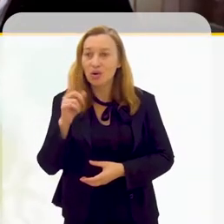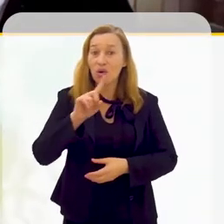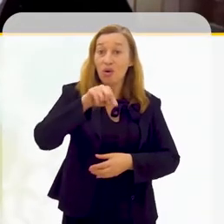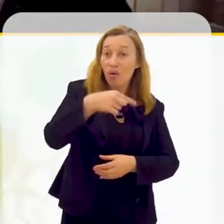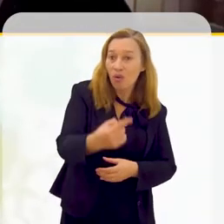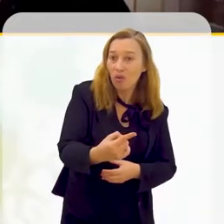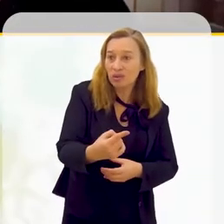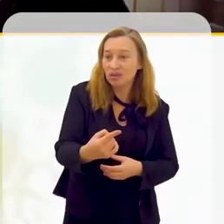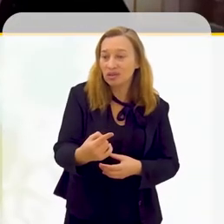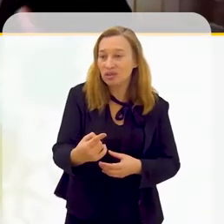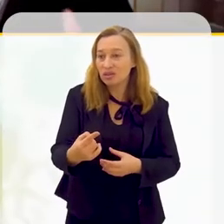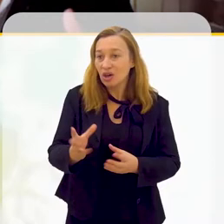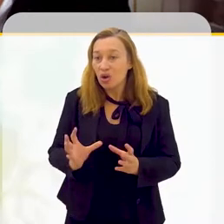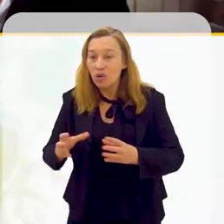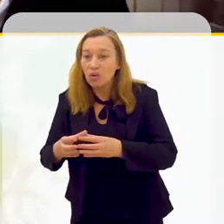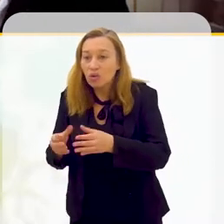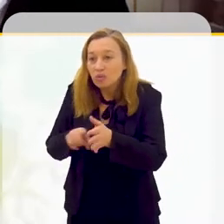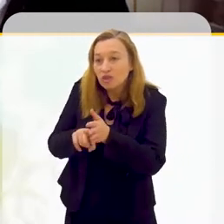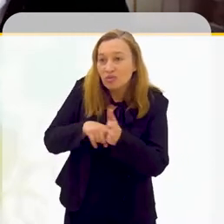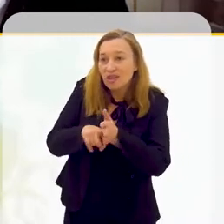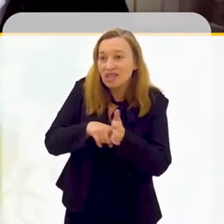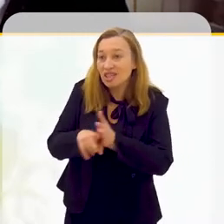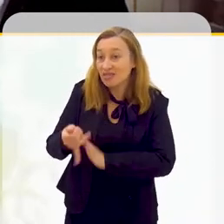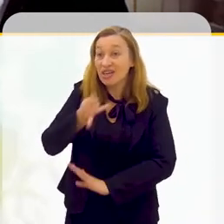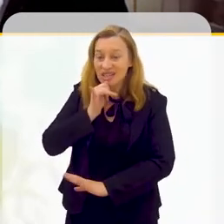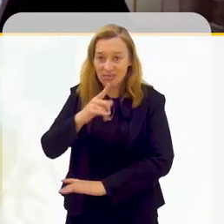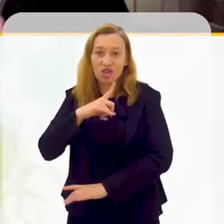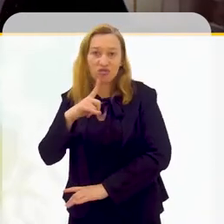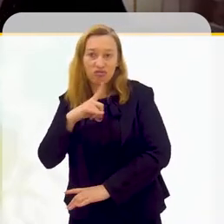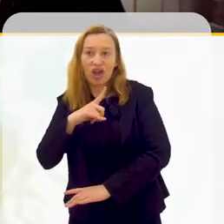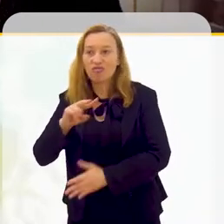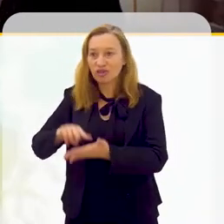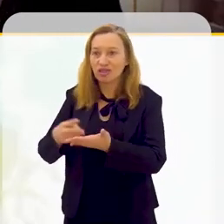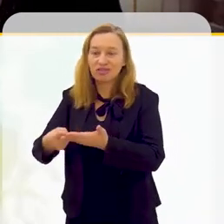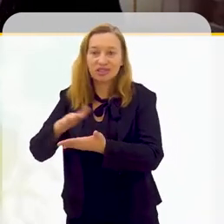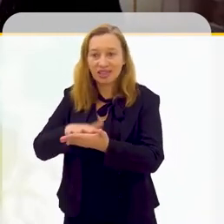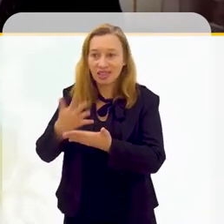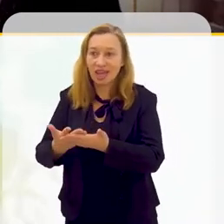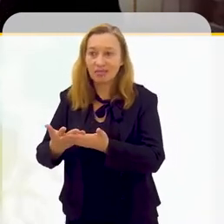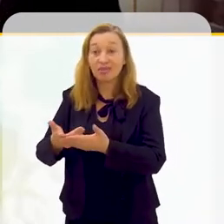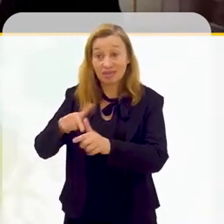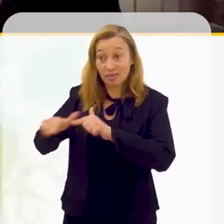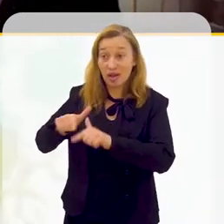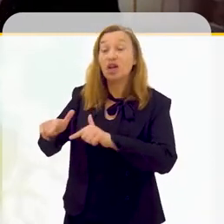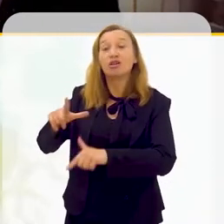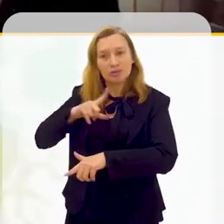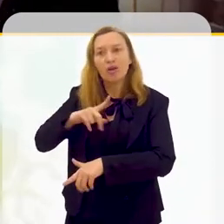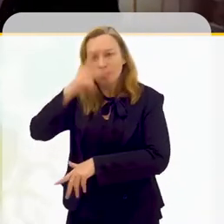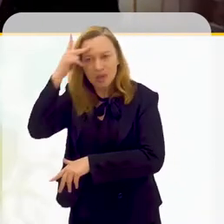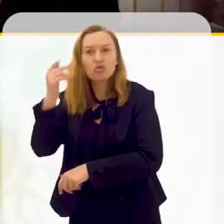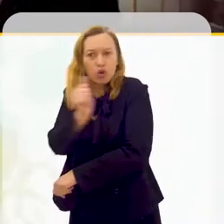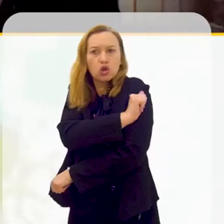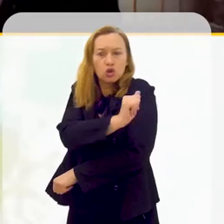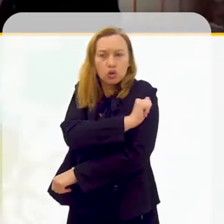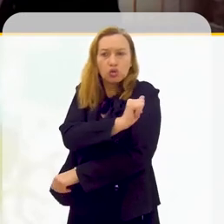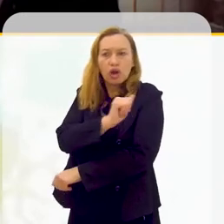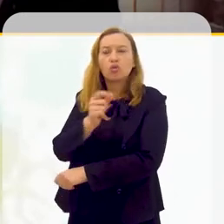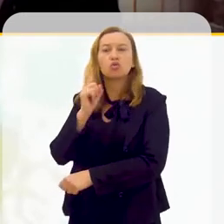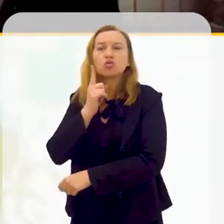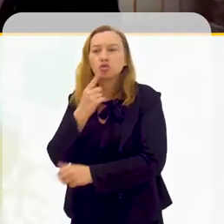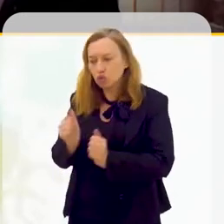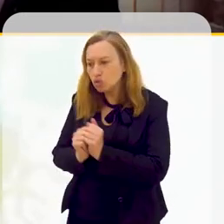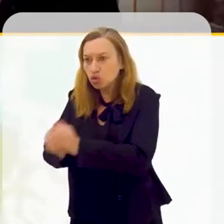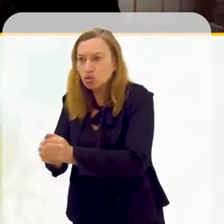uma pessoa com outra ou no meu grupo de pesquisas por exemplo que eu tenho intérpretes atuando porque eu tenho pessoas